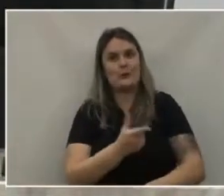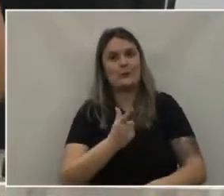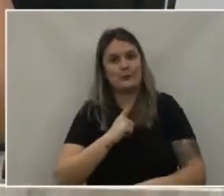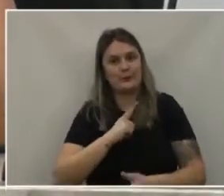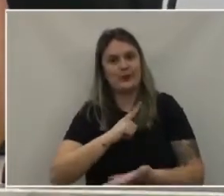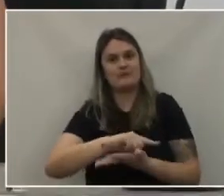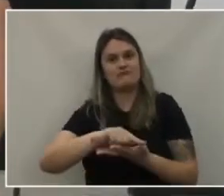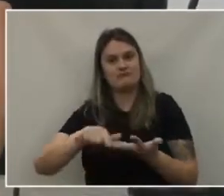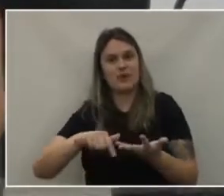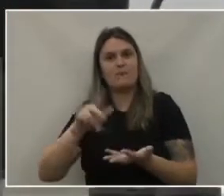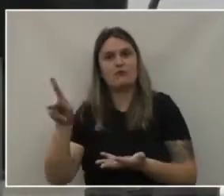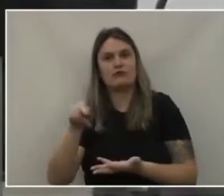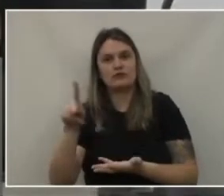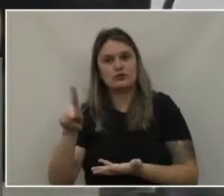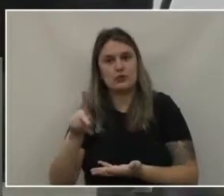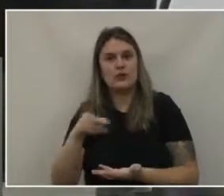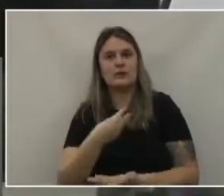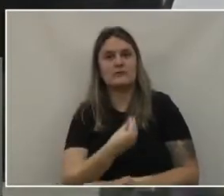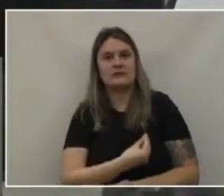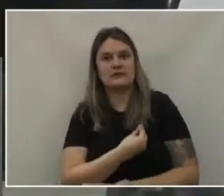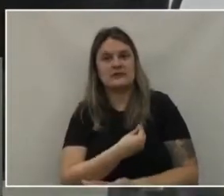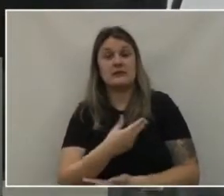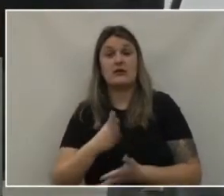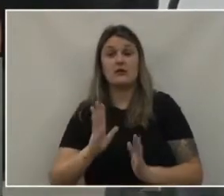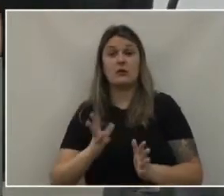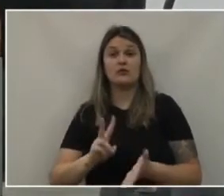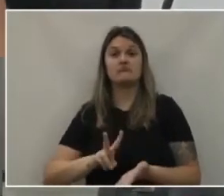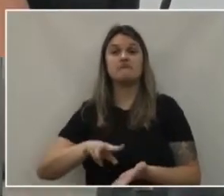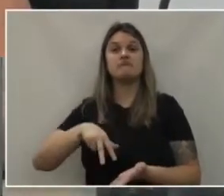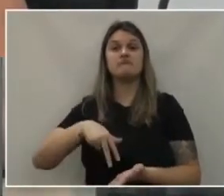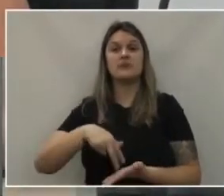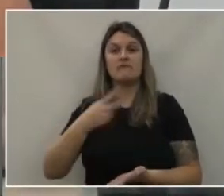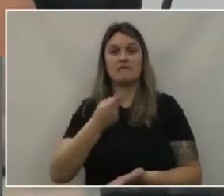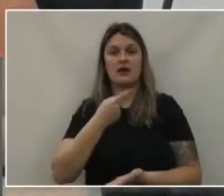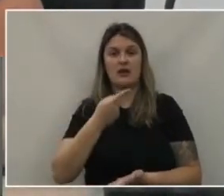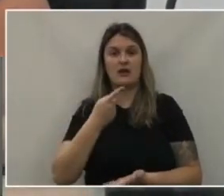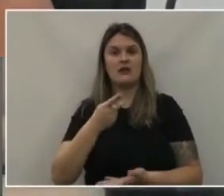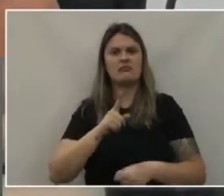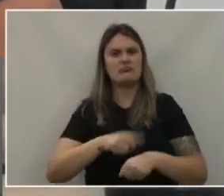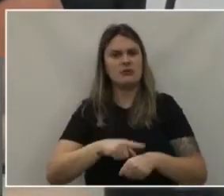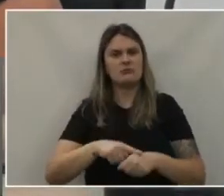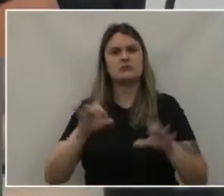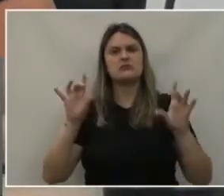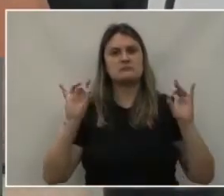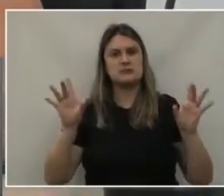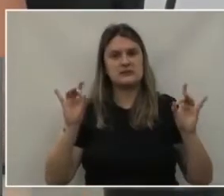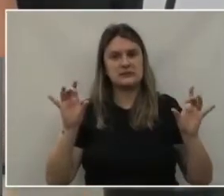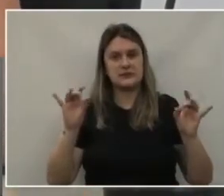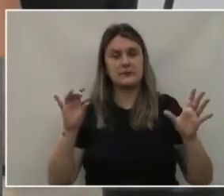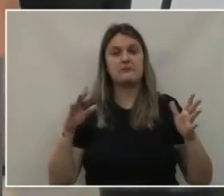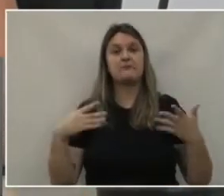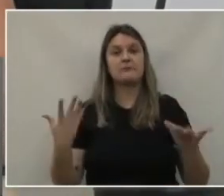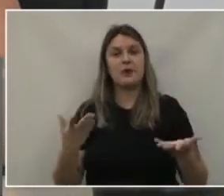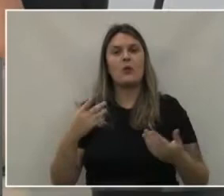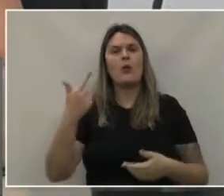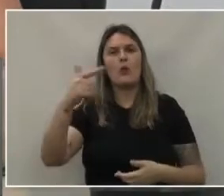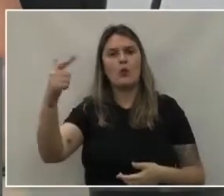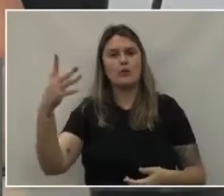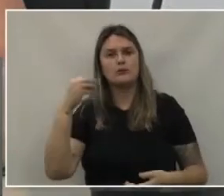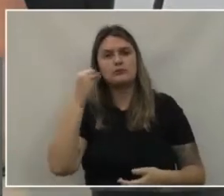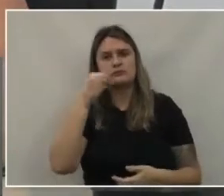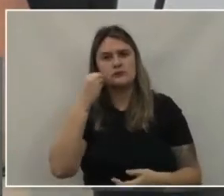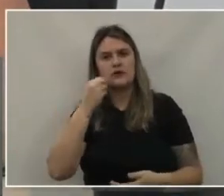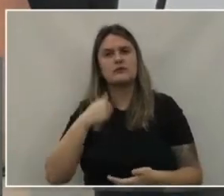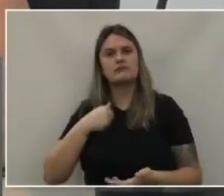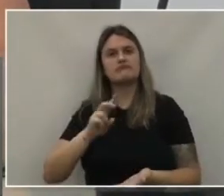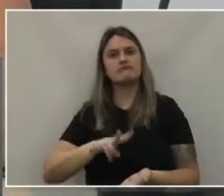várias educadoras aqui e, por isso, tomei a palavra para falar nesse momento. Em várias oportunidades, eu